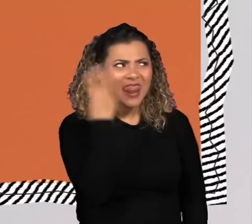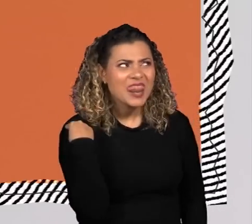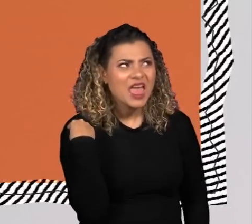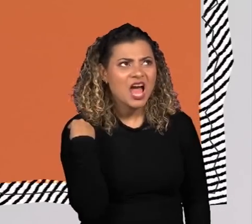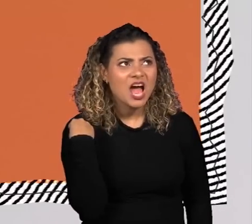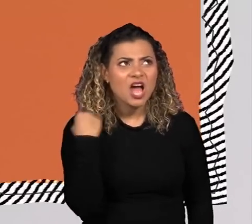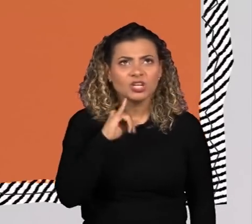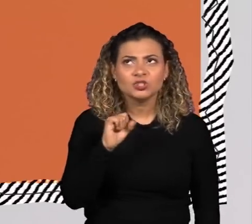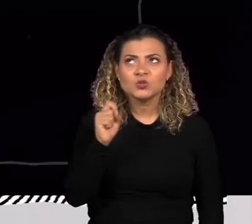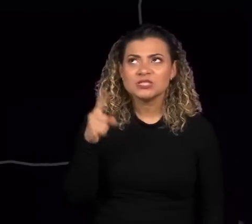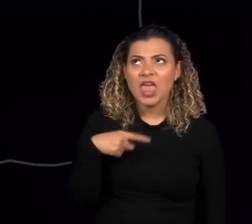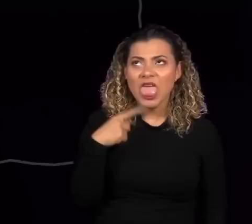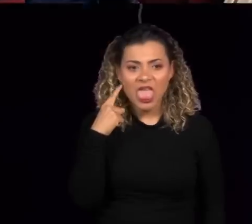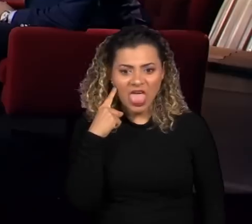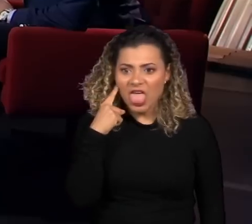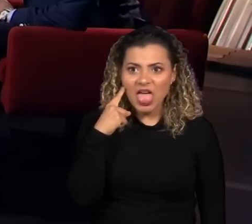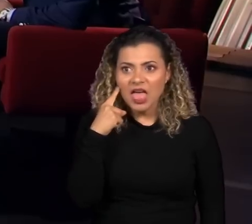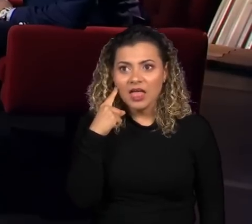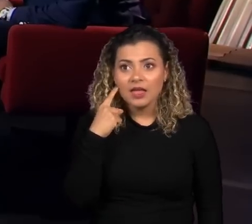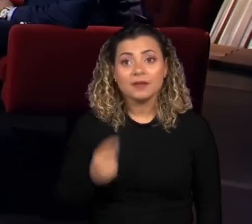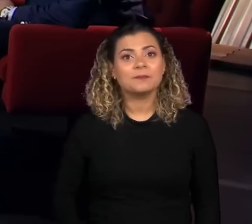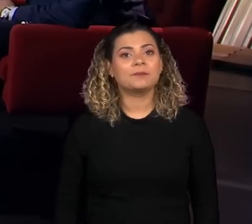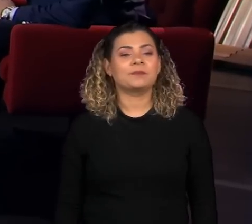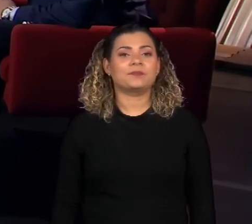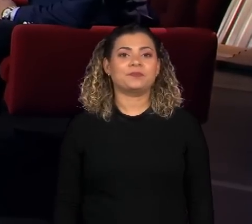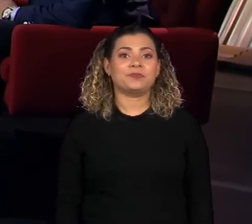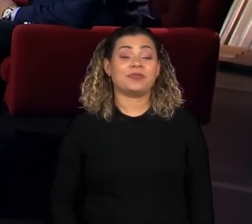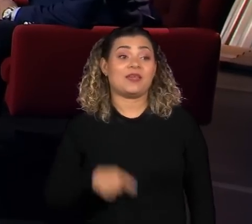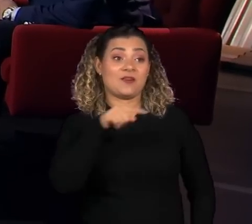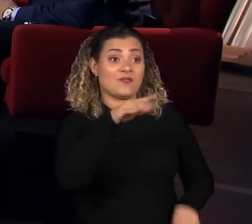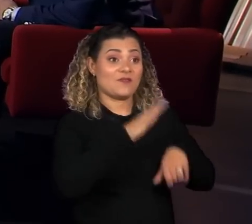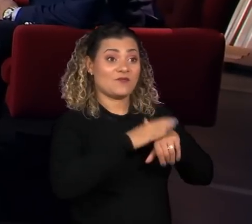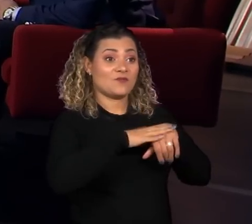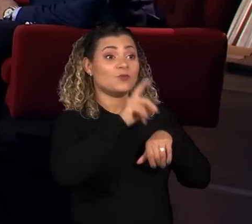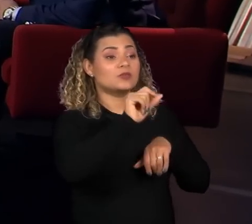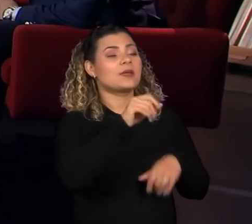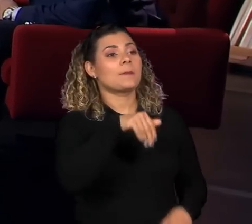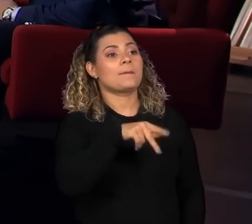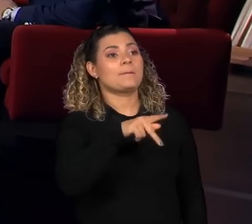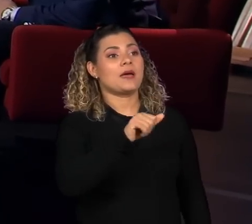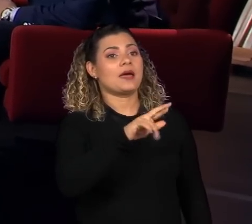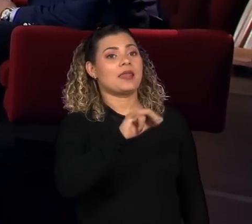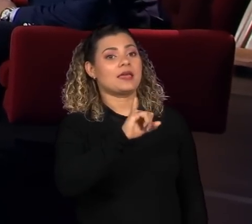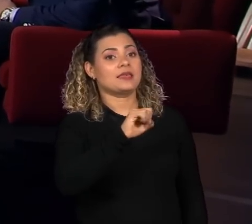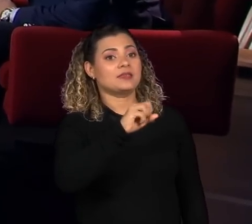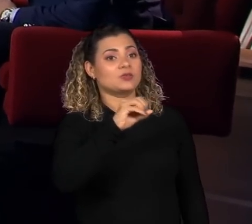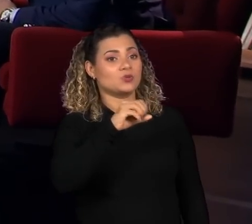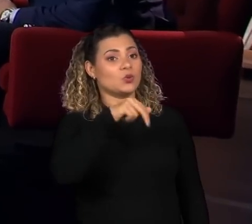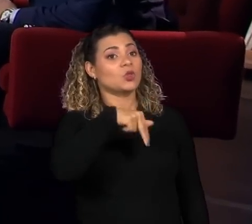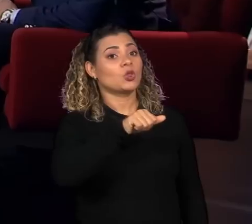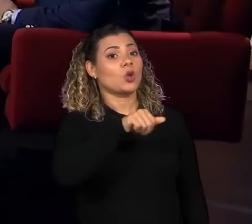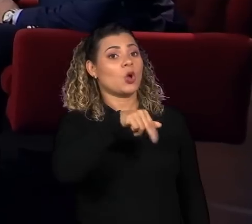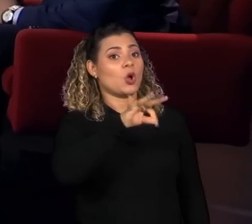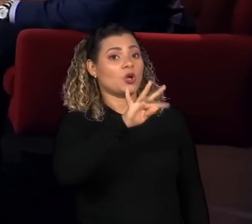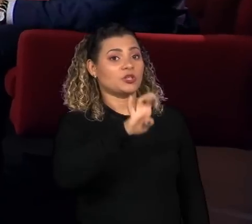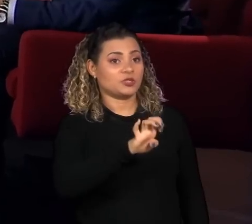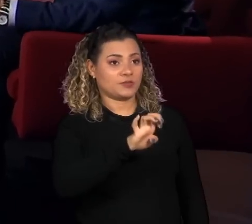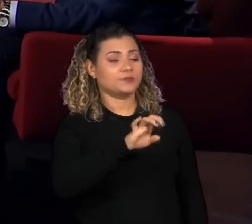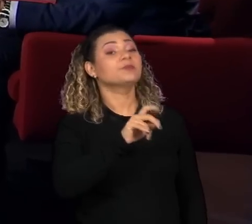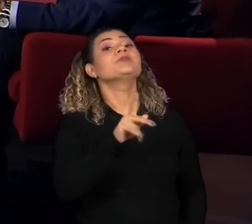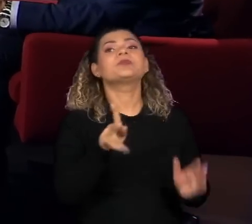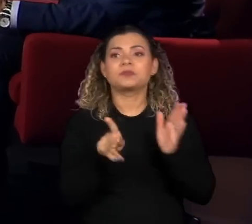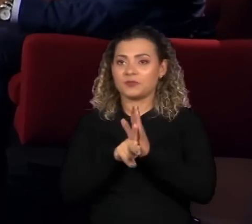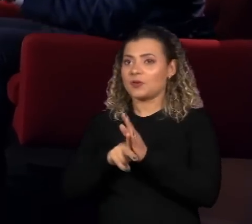José. Não. Você vem de Paraíso do Norte, interior. Cidade linda. Que lugar é esse? Eu vim